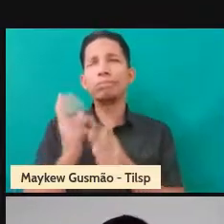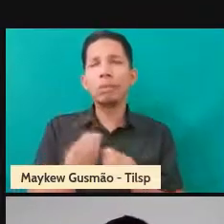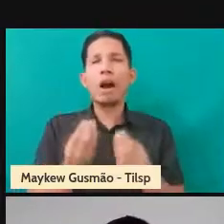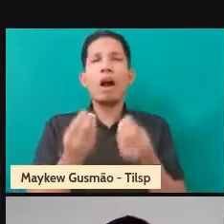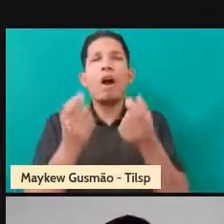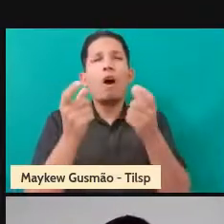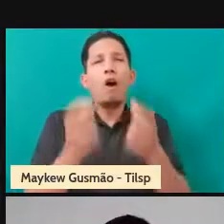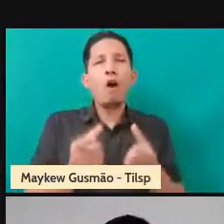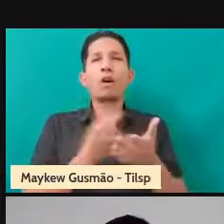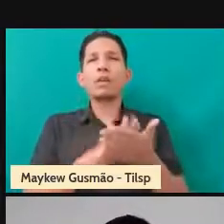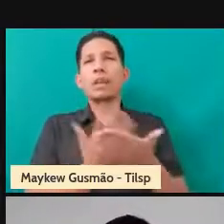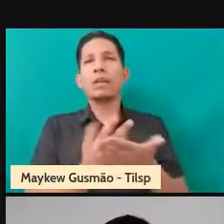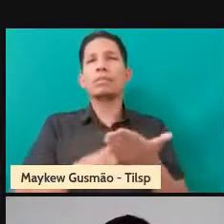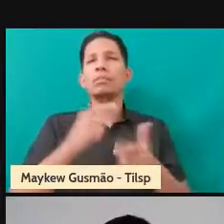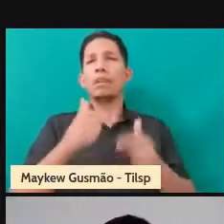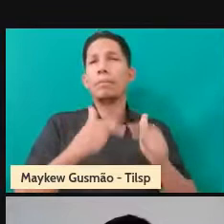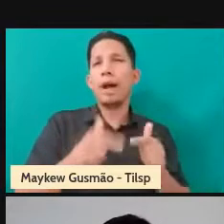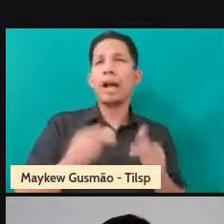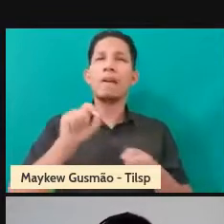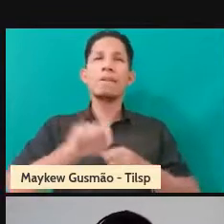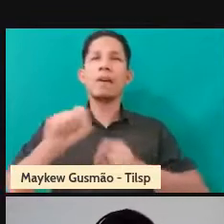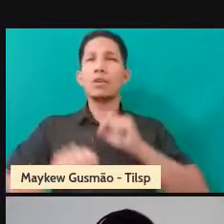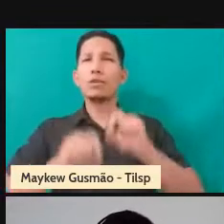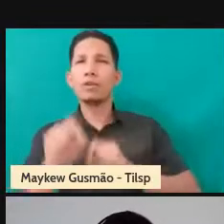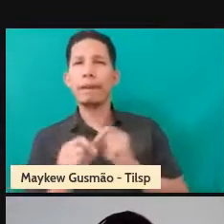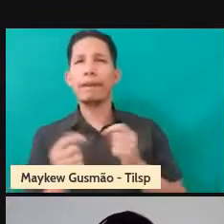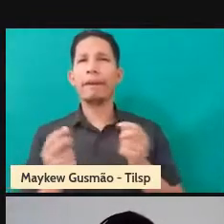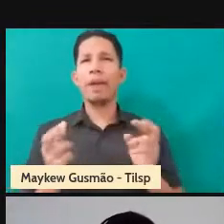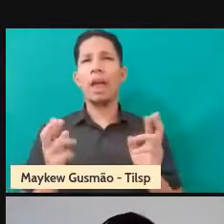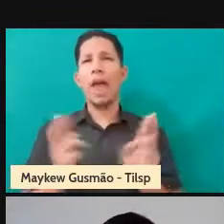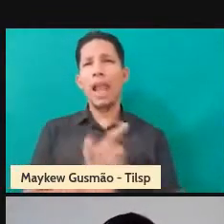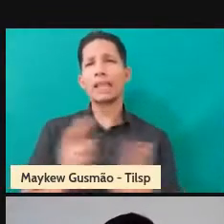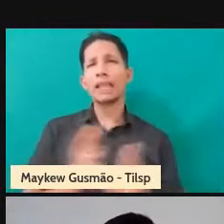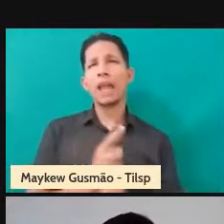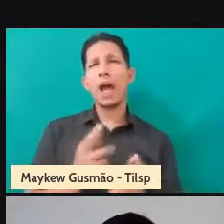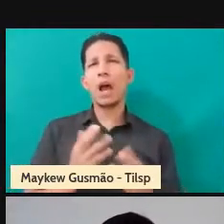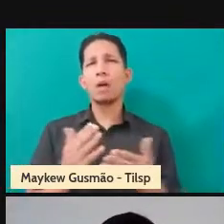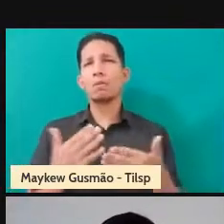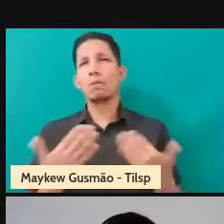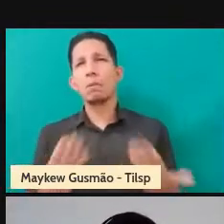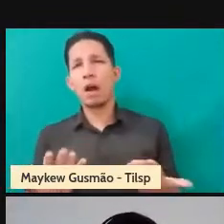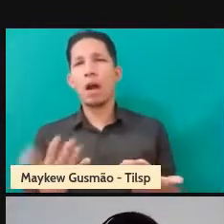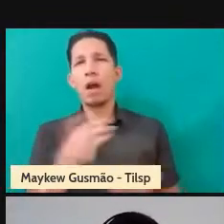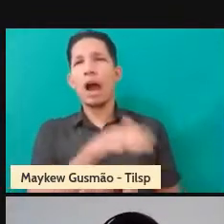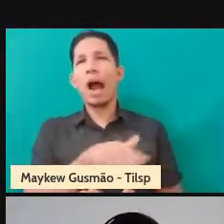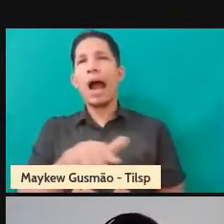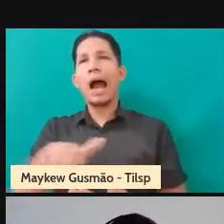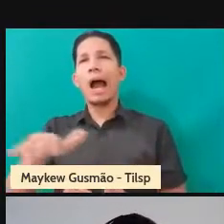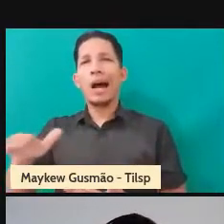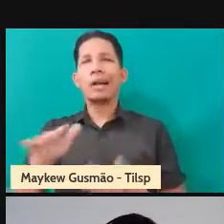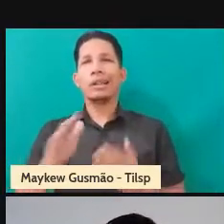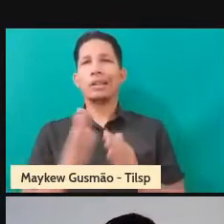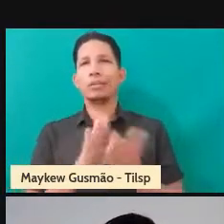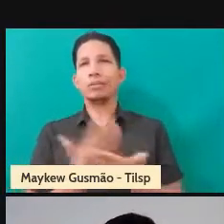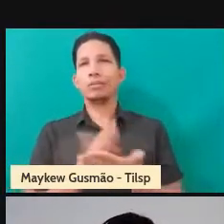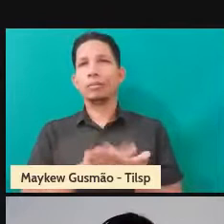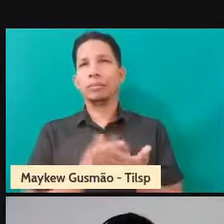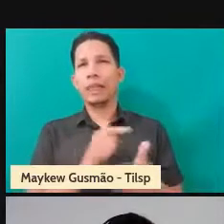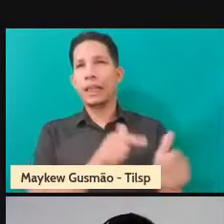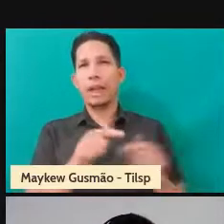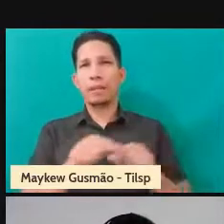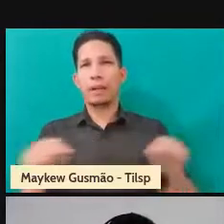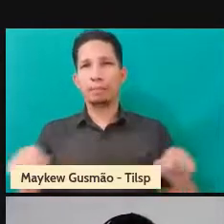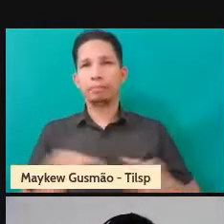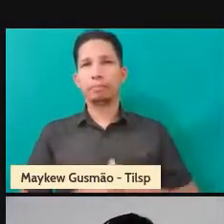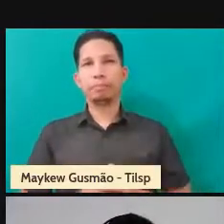ele faz, né? Quais são as relações desses cenários em que o TIOS atua. E aí eu